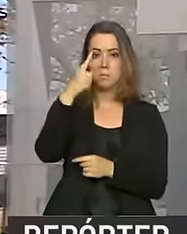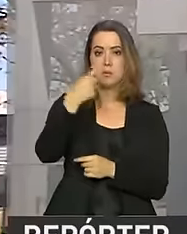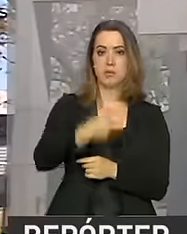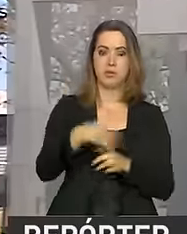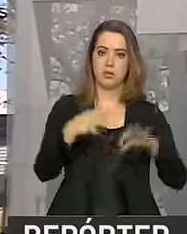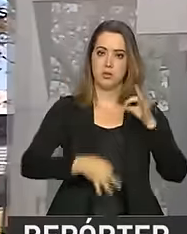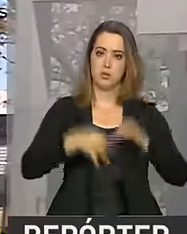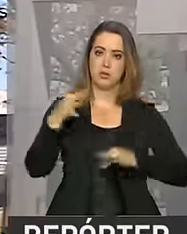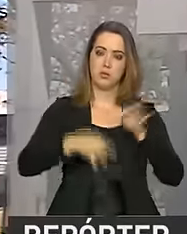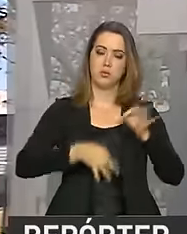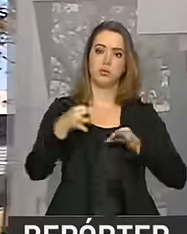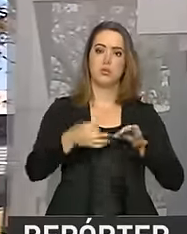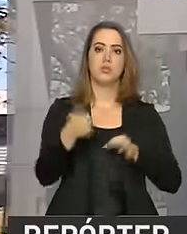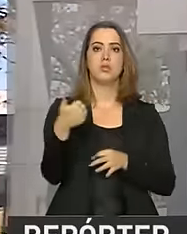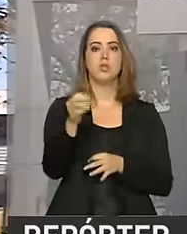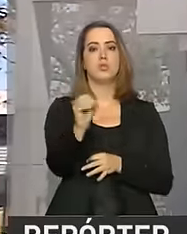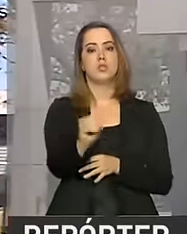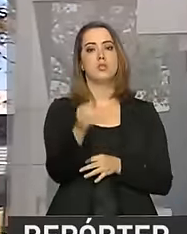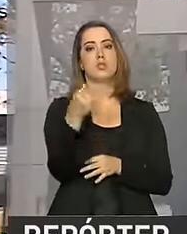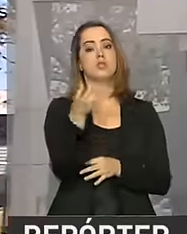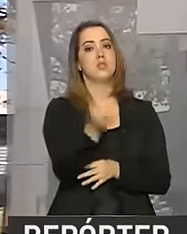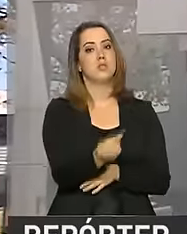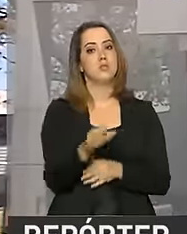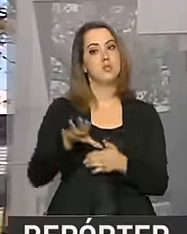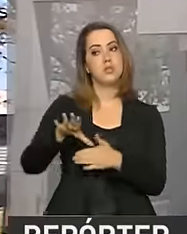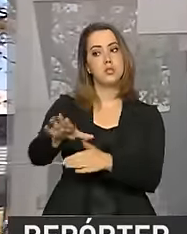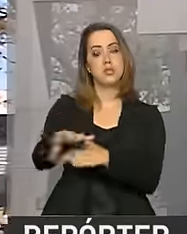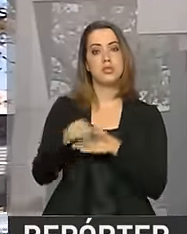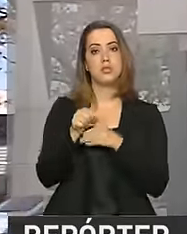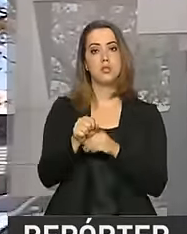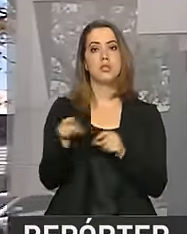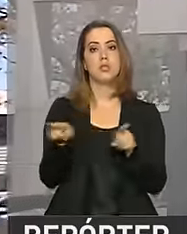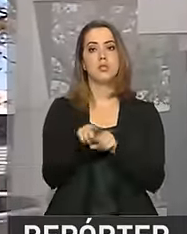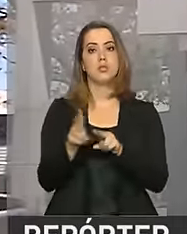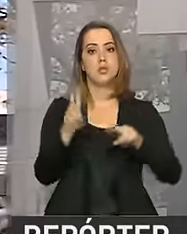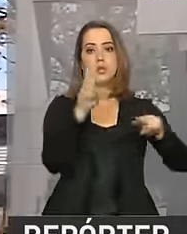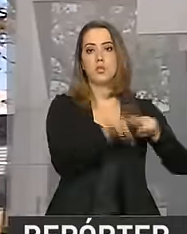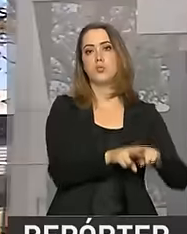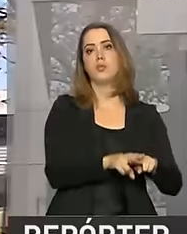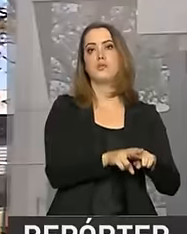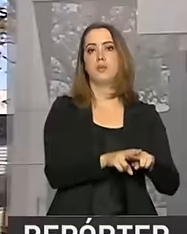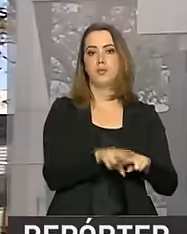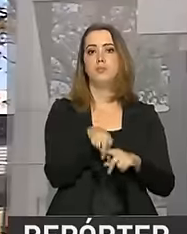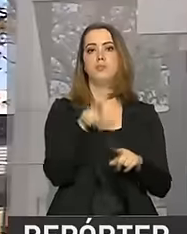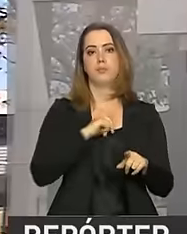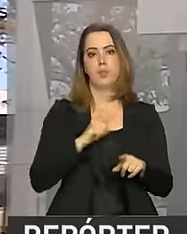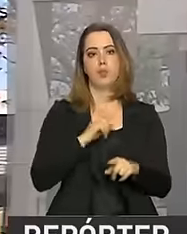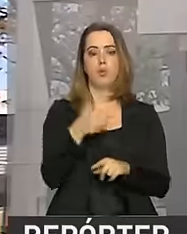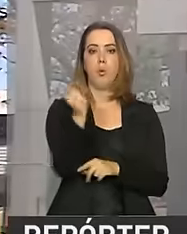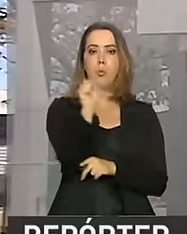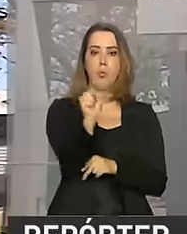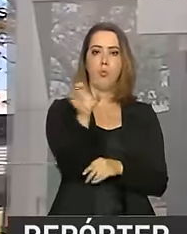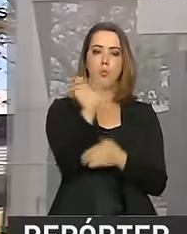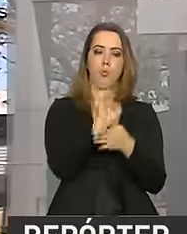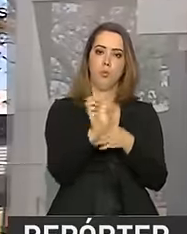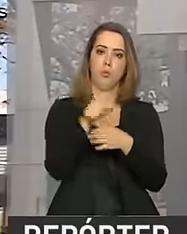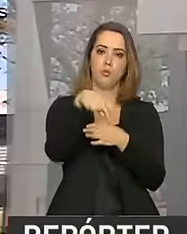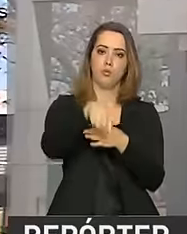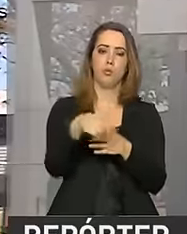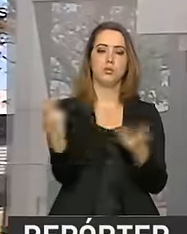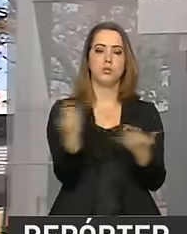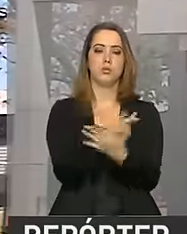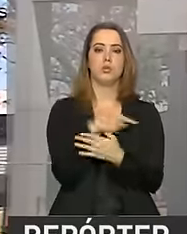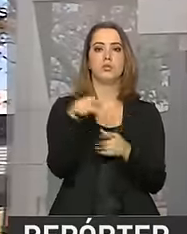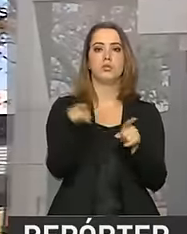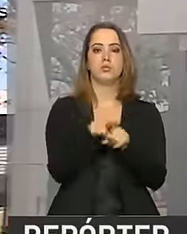destes 106 mandados de busca e apreensão e 7 de prisão temporária. As ações foram em 8 estados e no Distrito